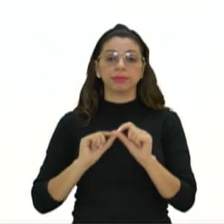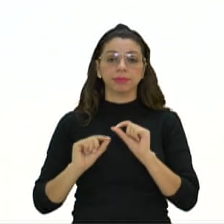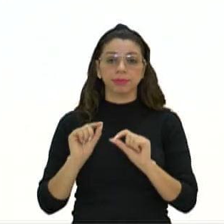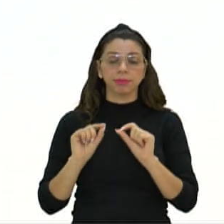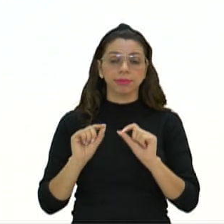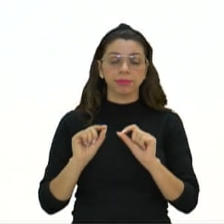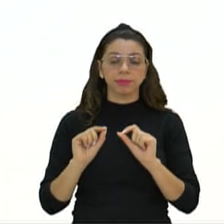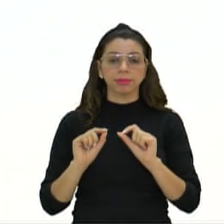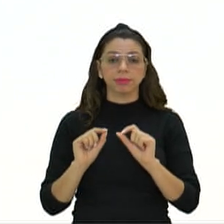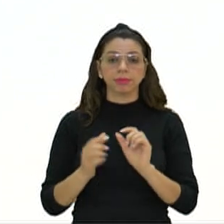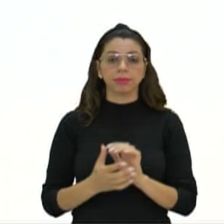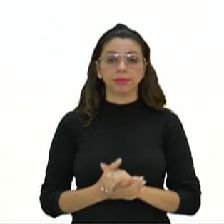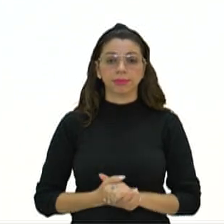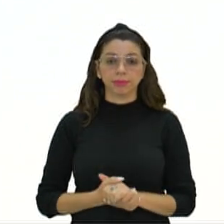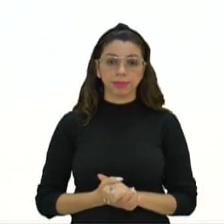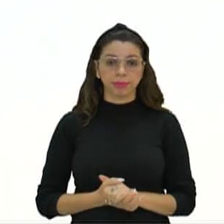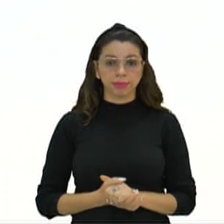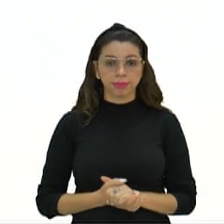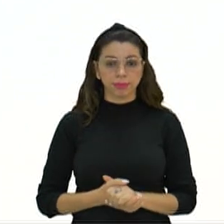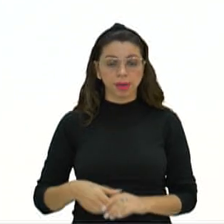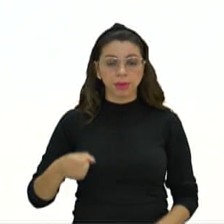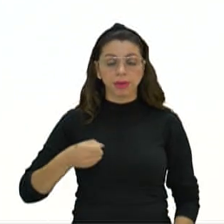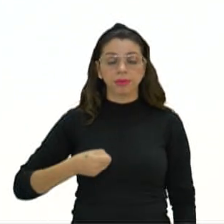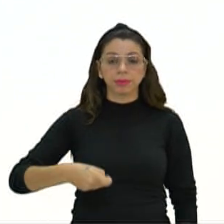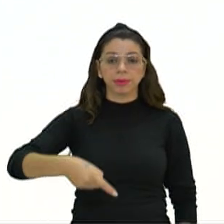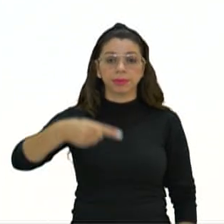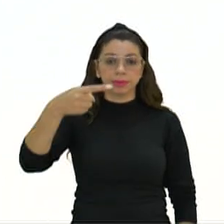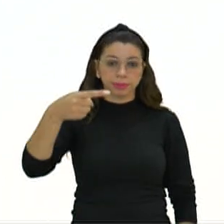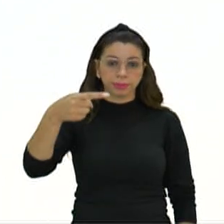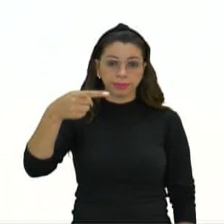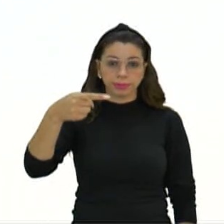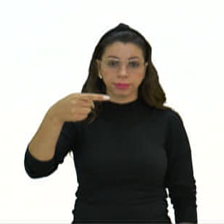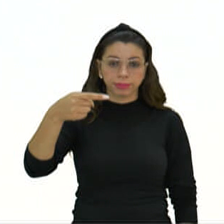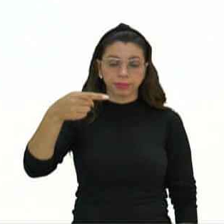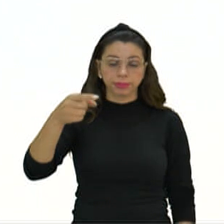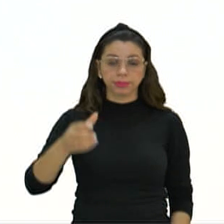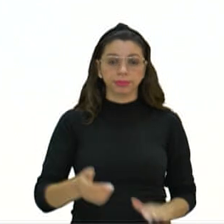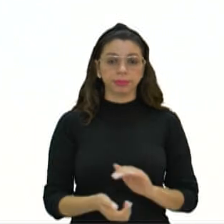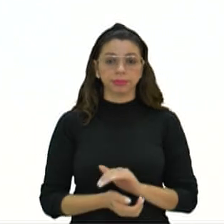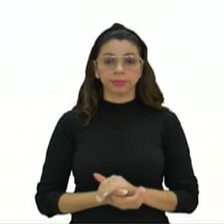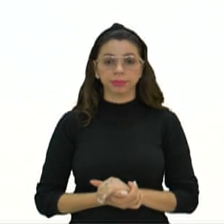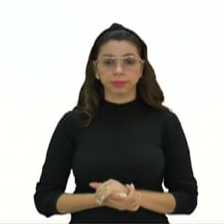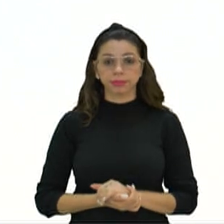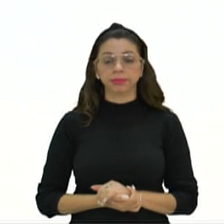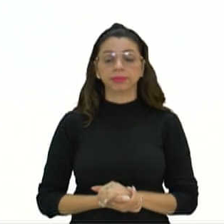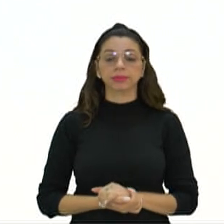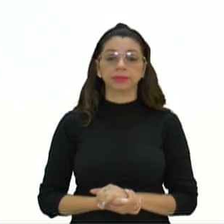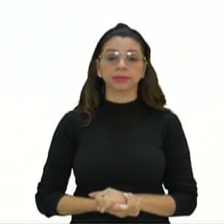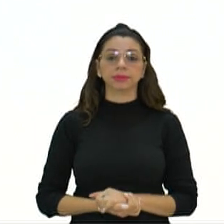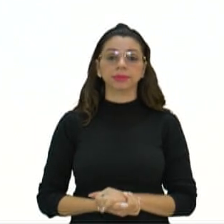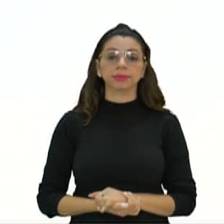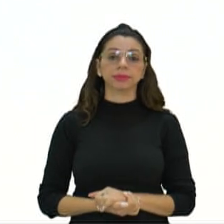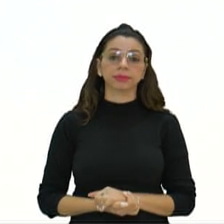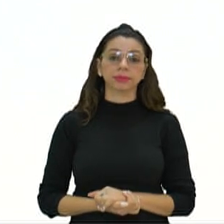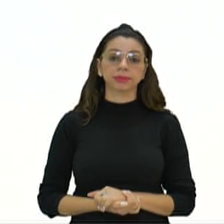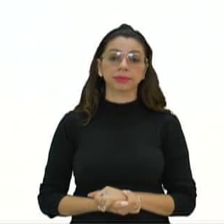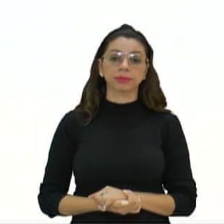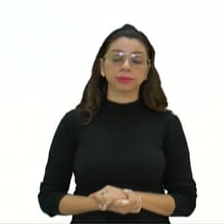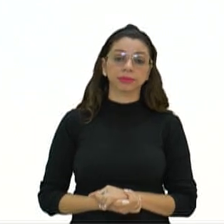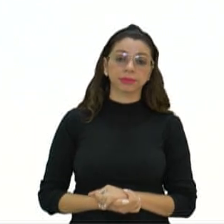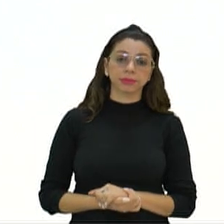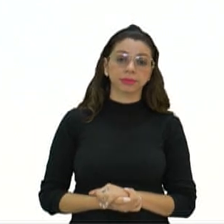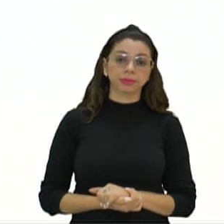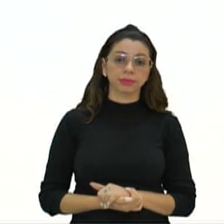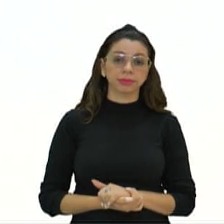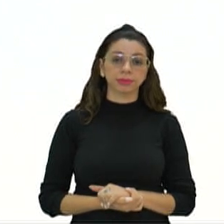has lots of historical cities. Mark the ones that are historical according to the historians. Nossa,